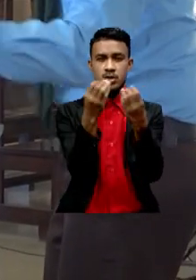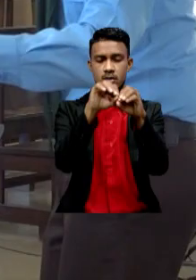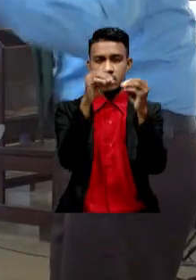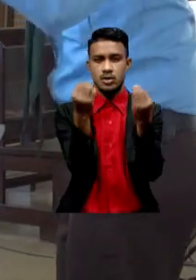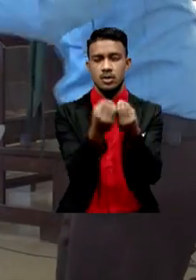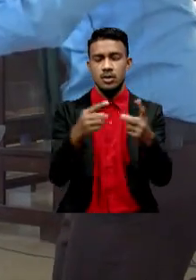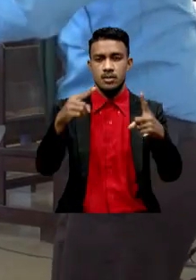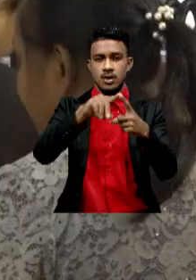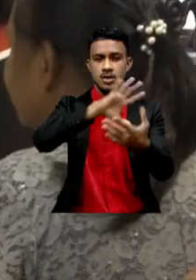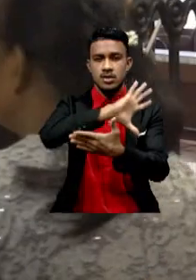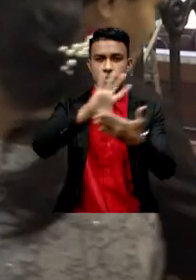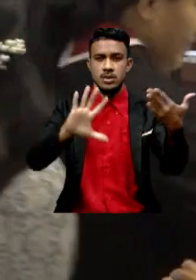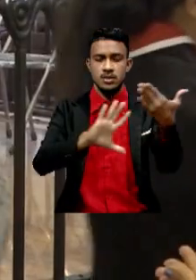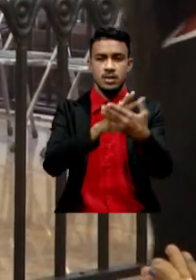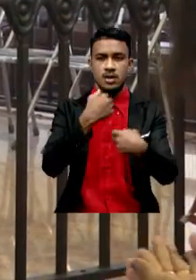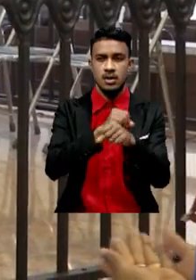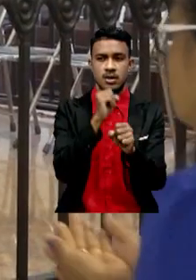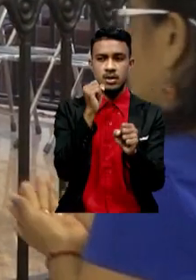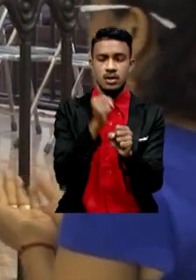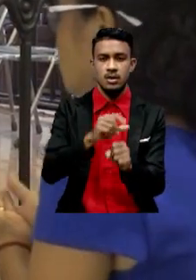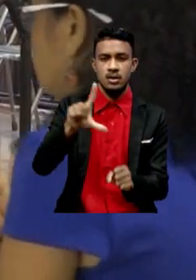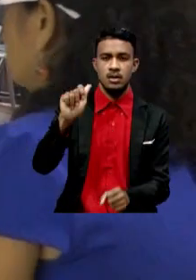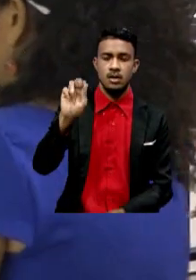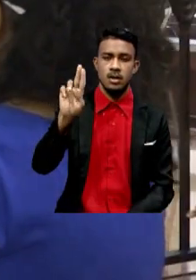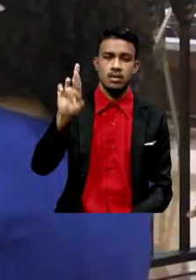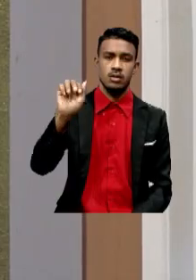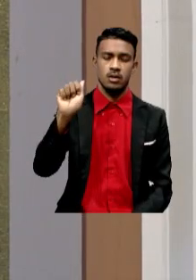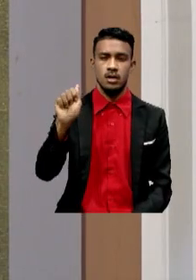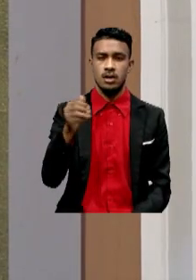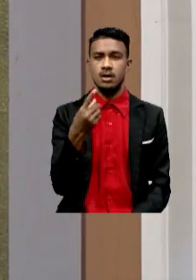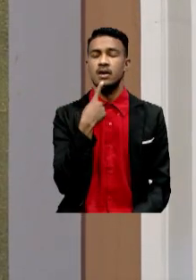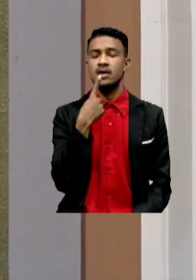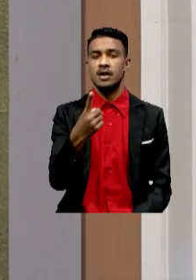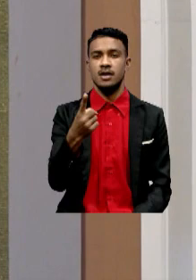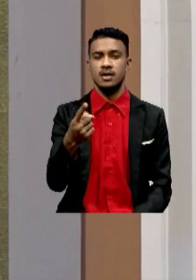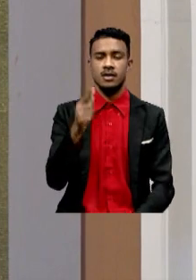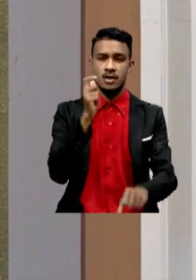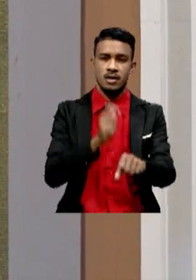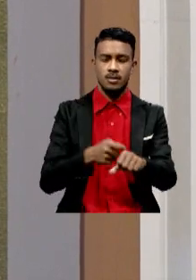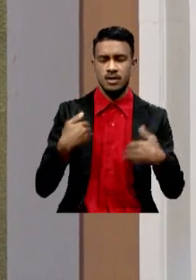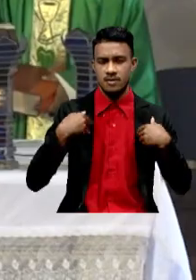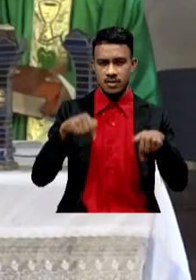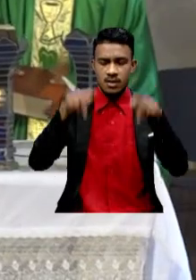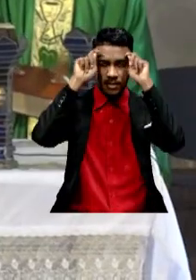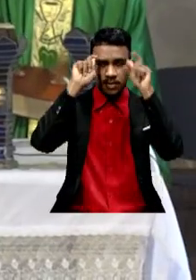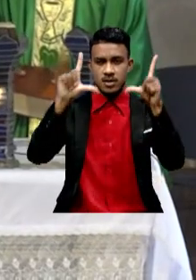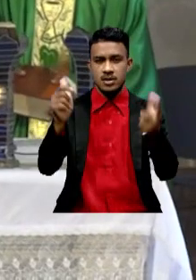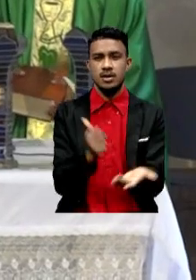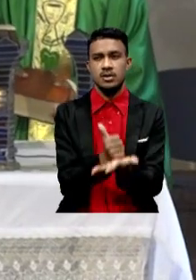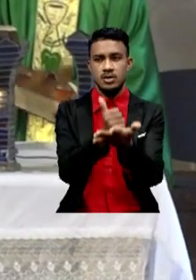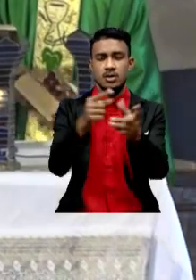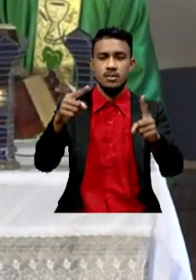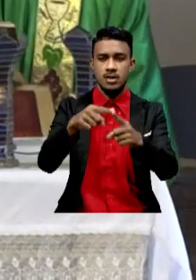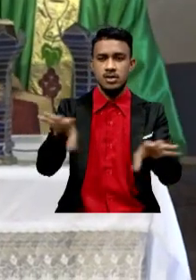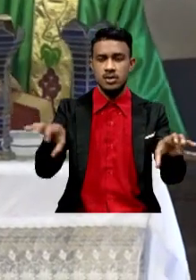cerimônia de celebração de existência escuteiro, Laura Soares Abrantes Ateten, durante escuteiro existe a Timor-Leste, contribuiu a recurso humano